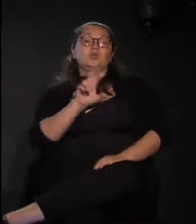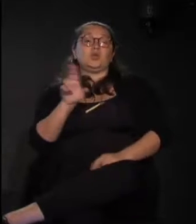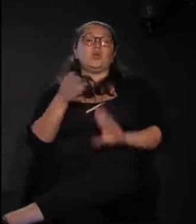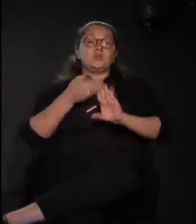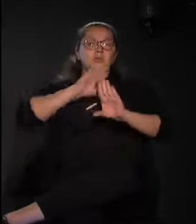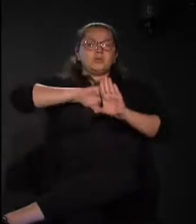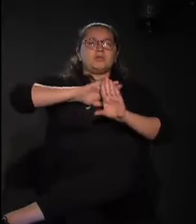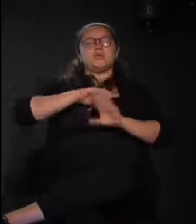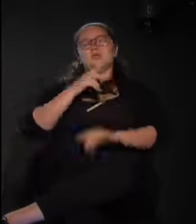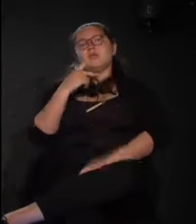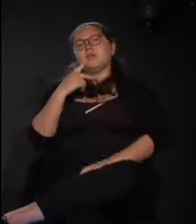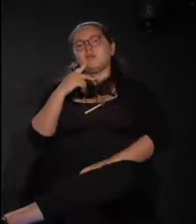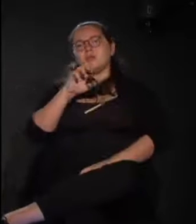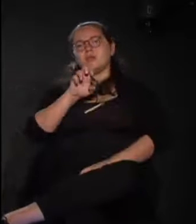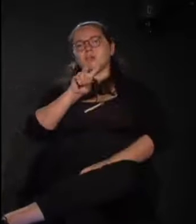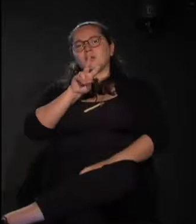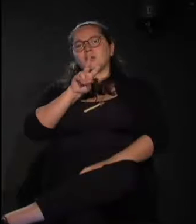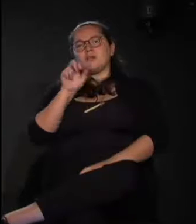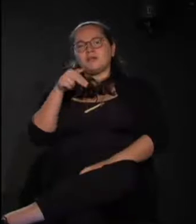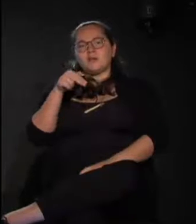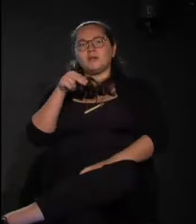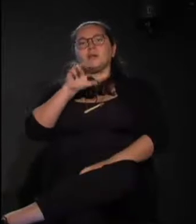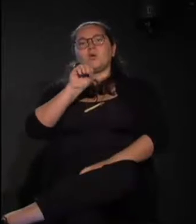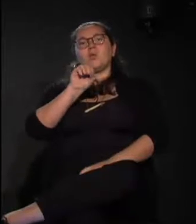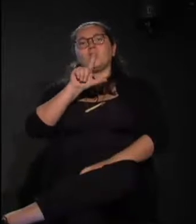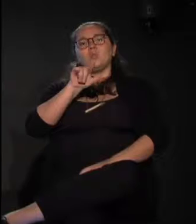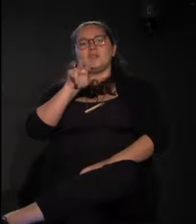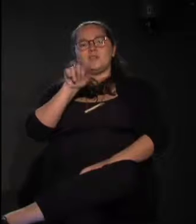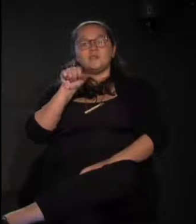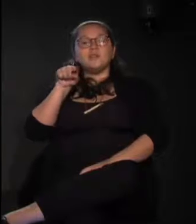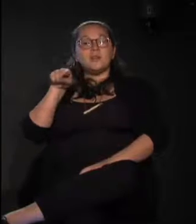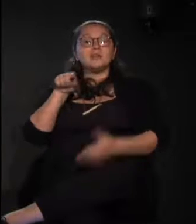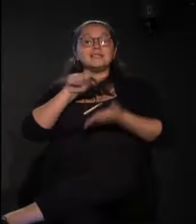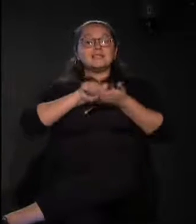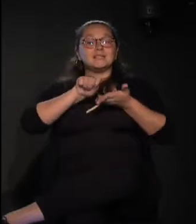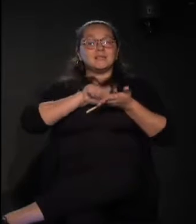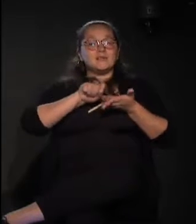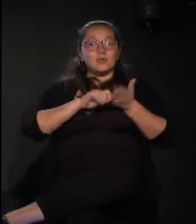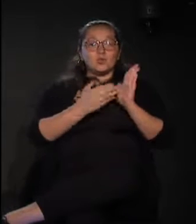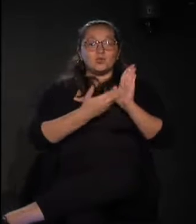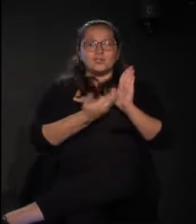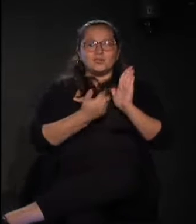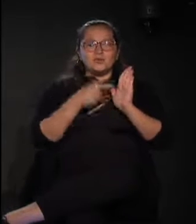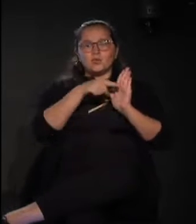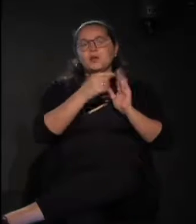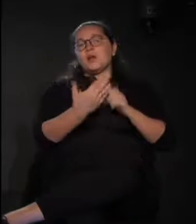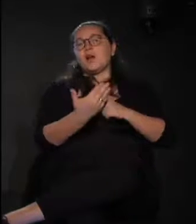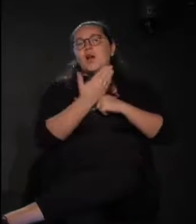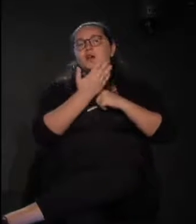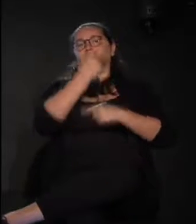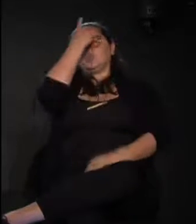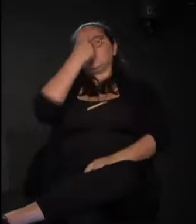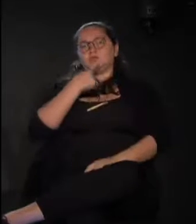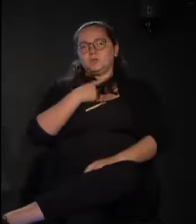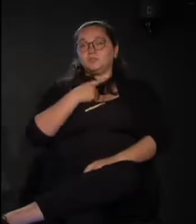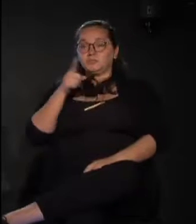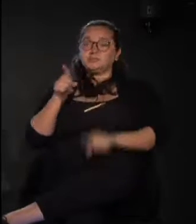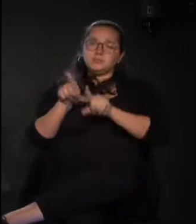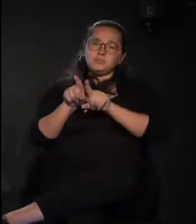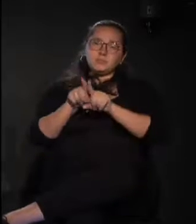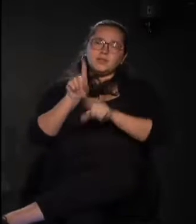oliva fez um livro de autoajuda é importante é um intelectual é um filósofo mas acabou por pôr ao mesmo tempo